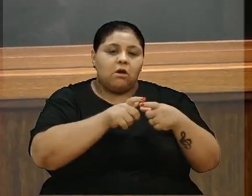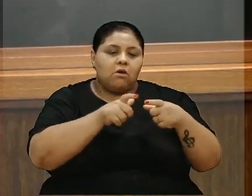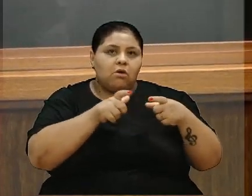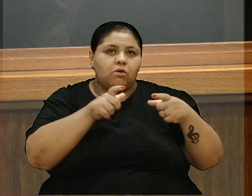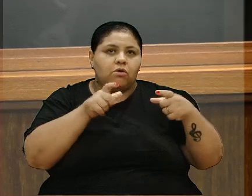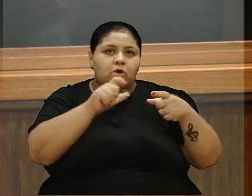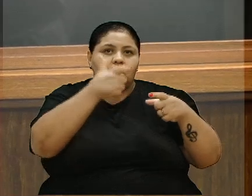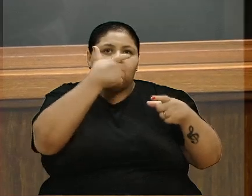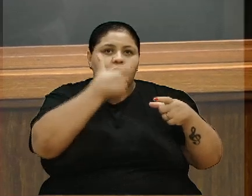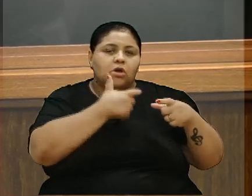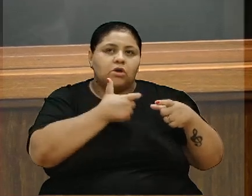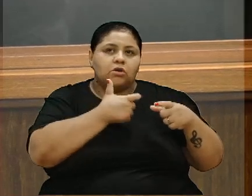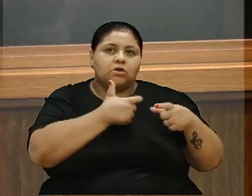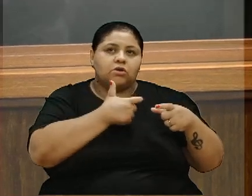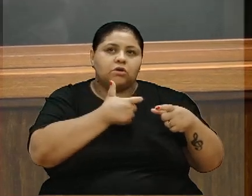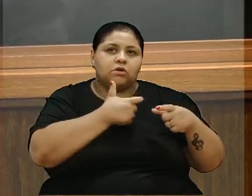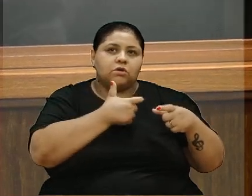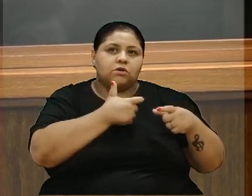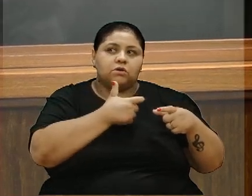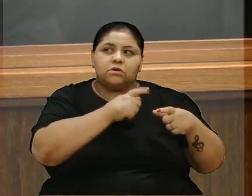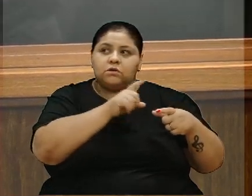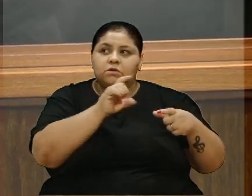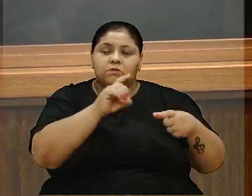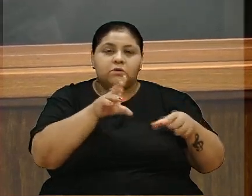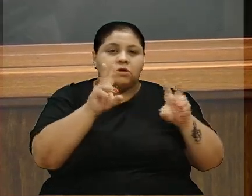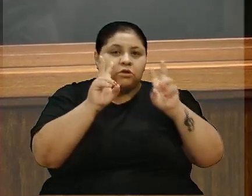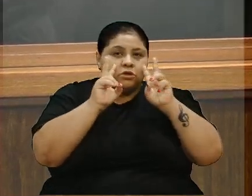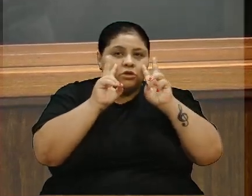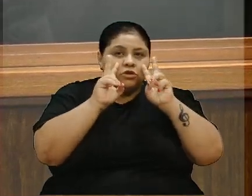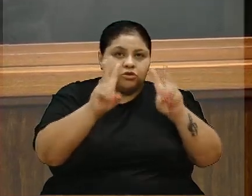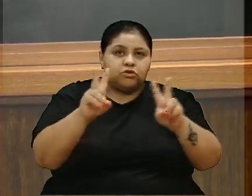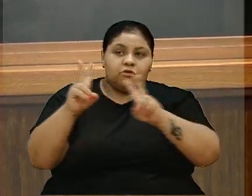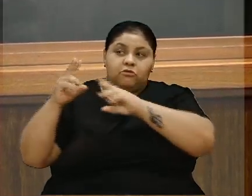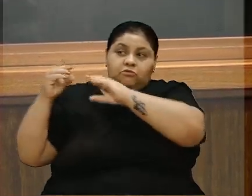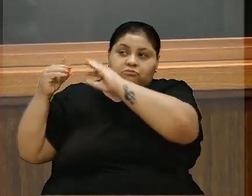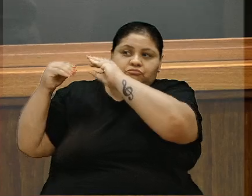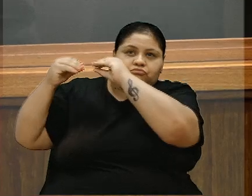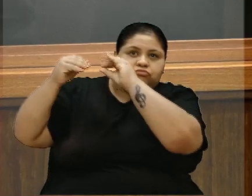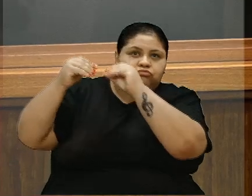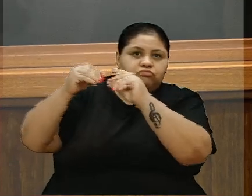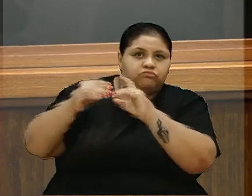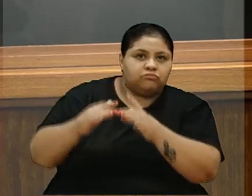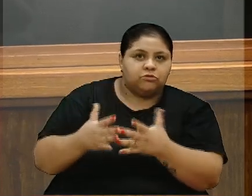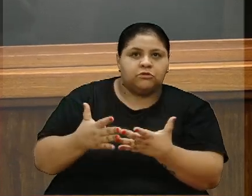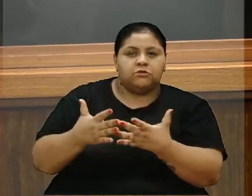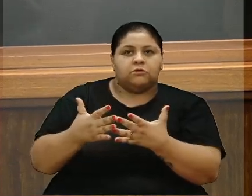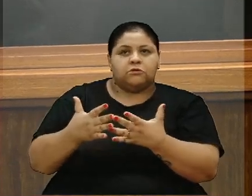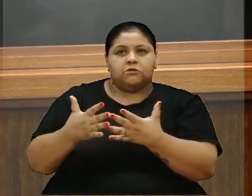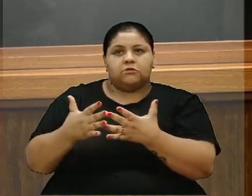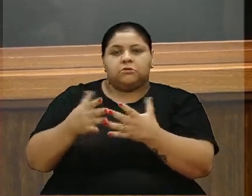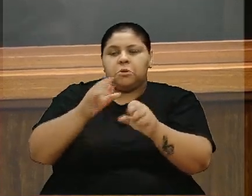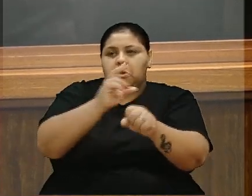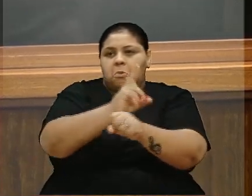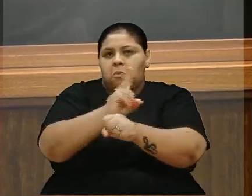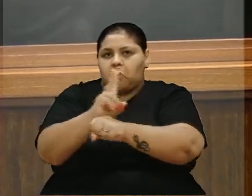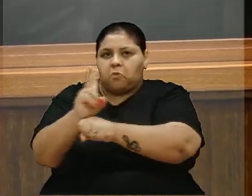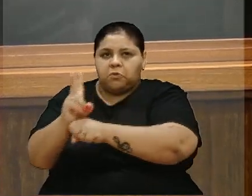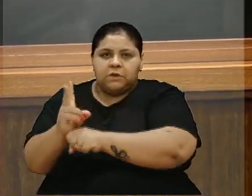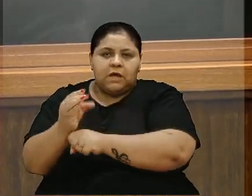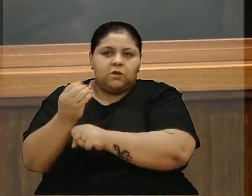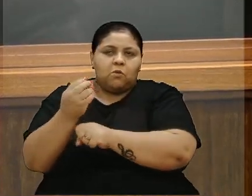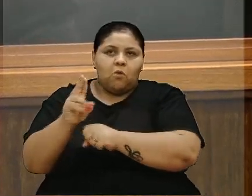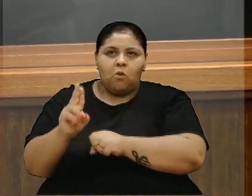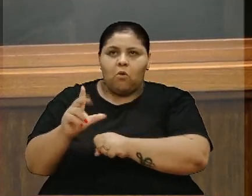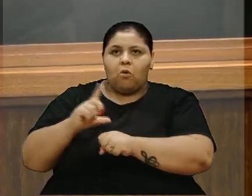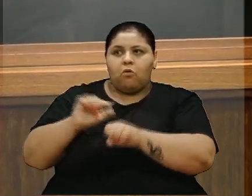e acho que, mais do que só ver se a barragem está, de certa forma, sendo cuidada ou se tem